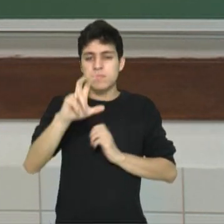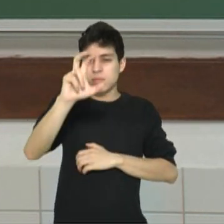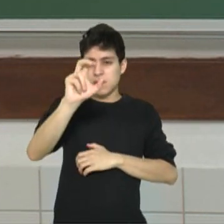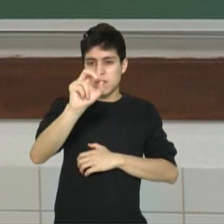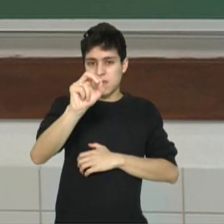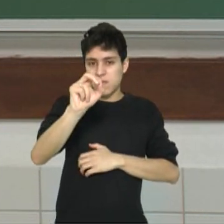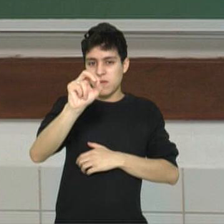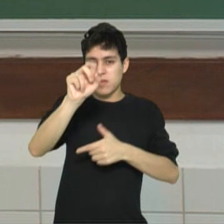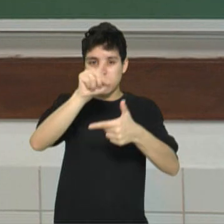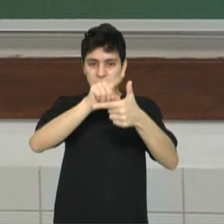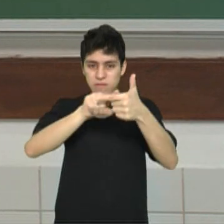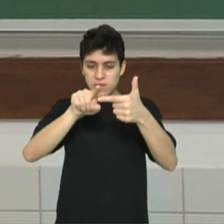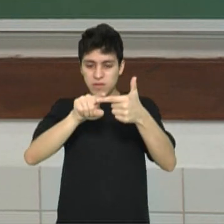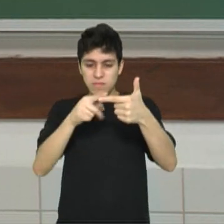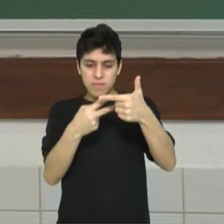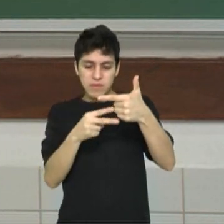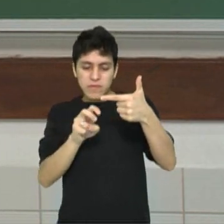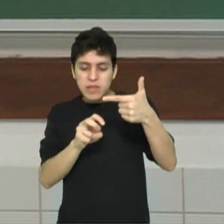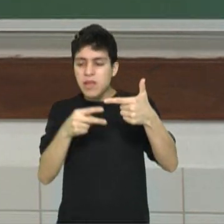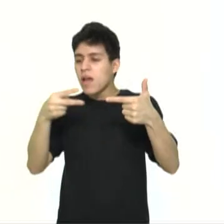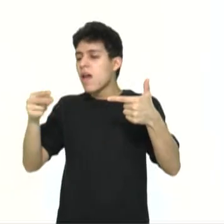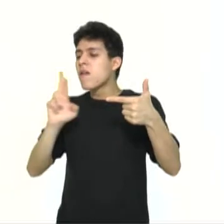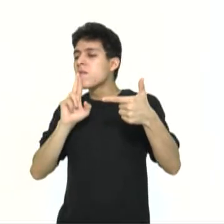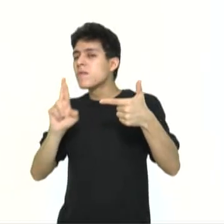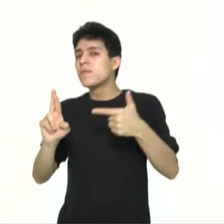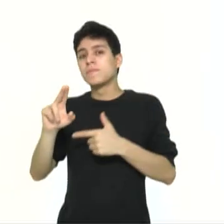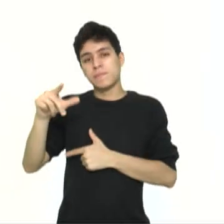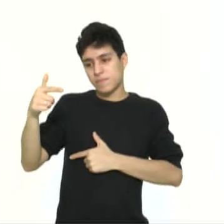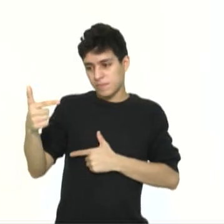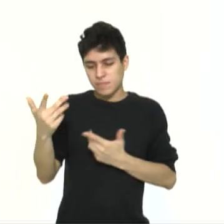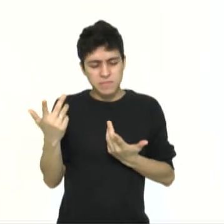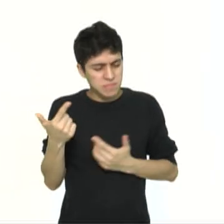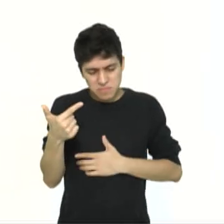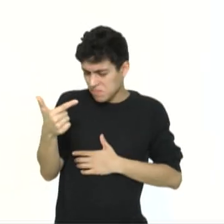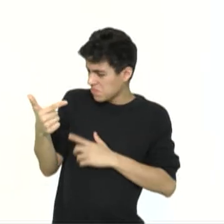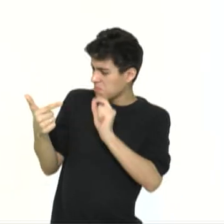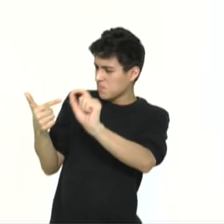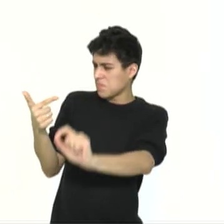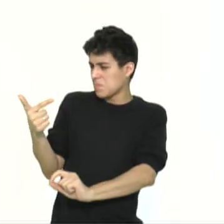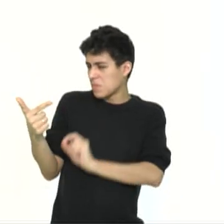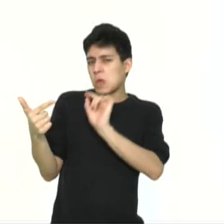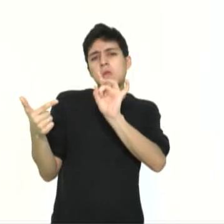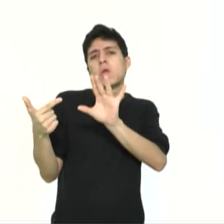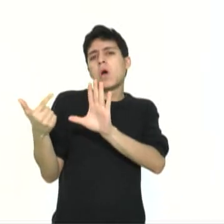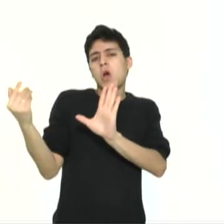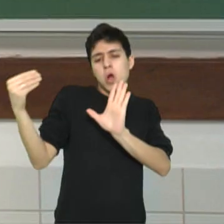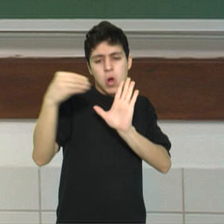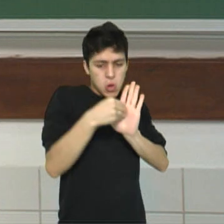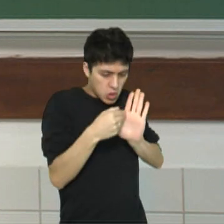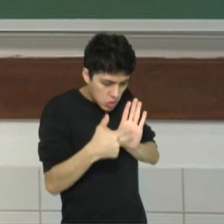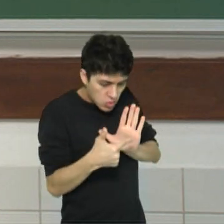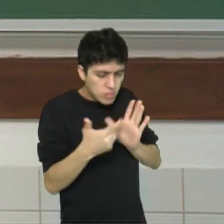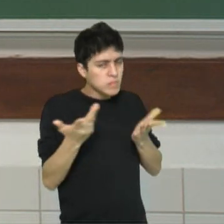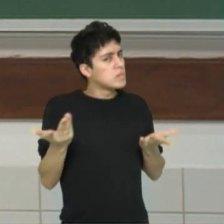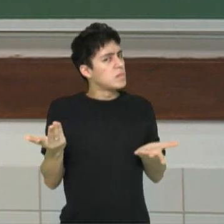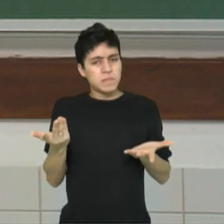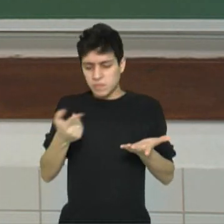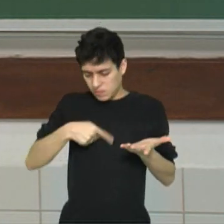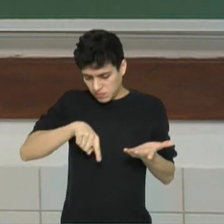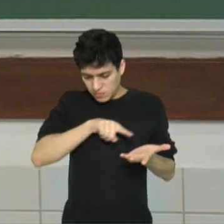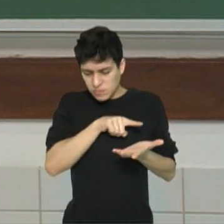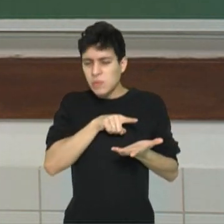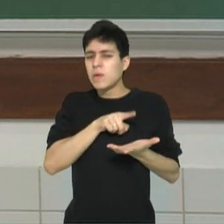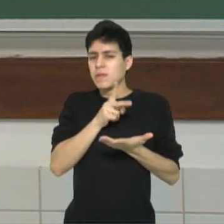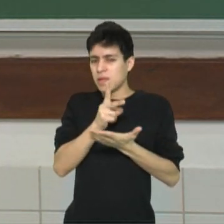50 por 25, quanto que a gente encontra? 2. Mas 2 o quê? Né? Não basta colocar só 2, tá? A gente